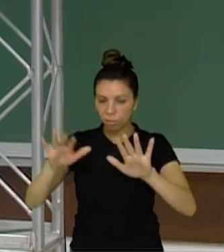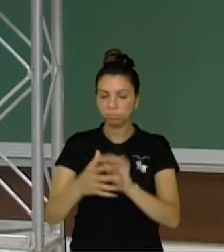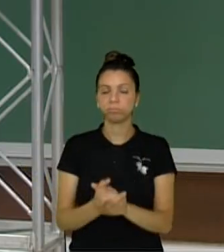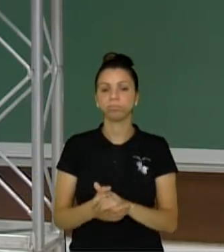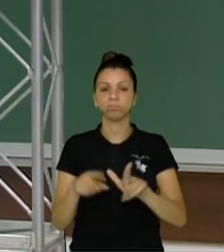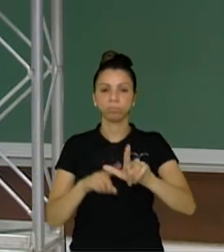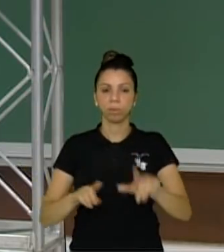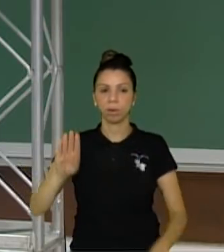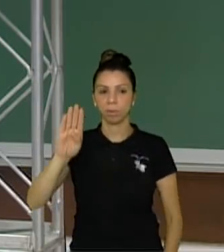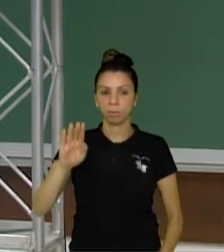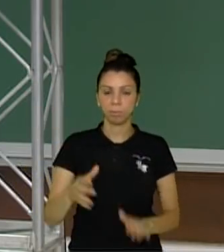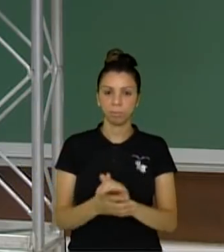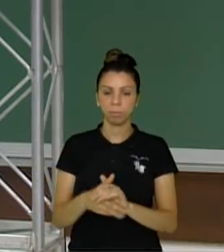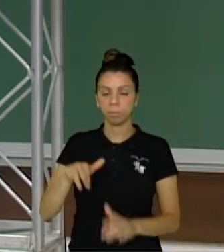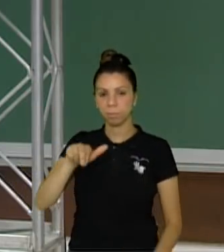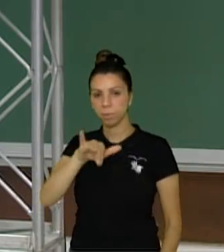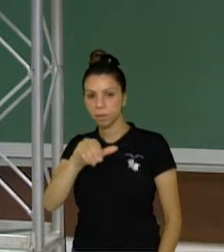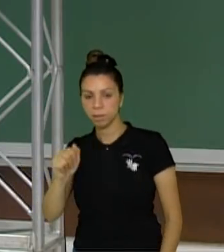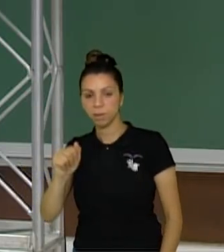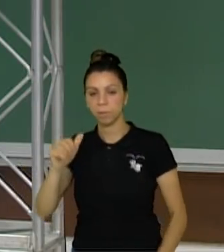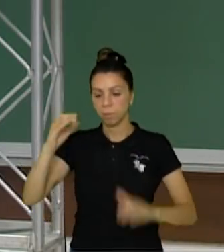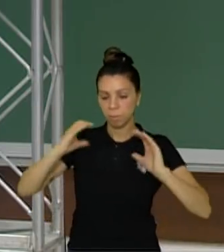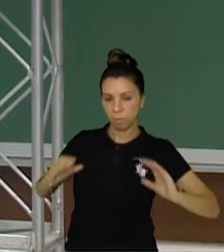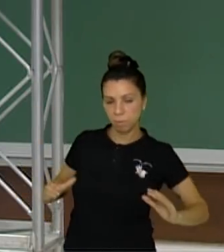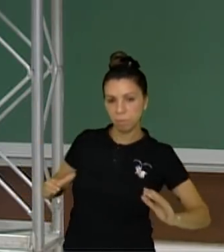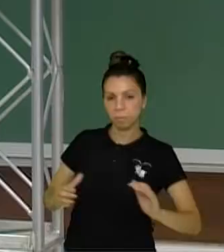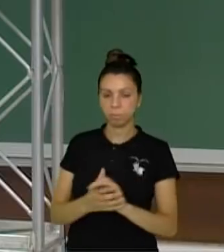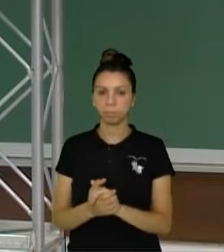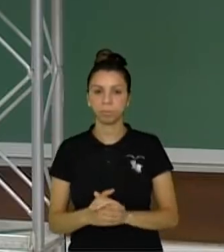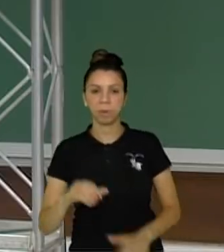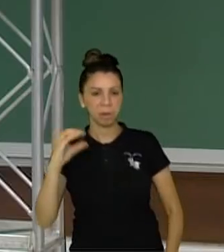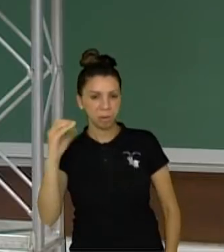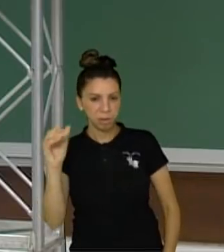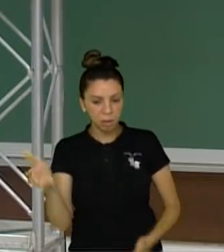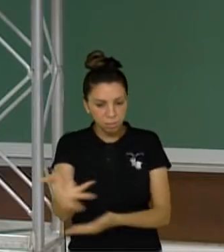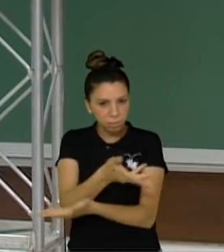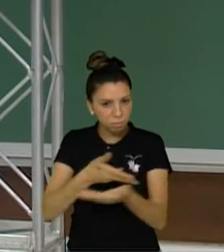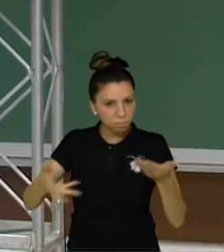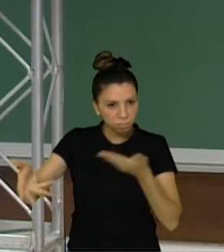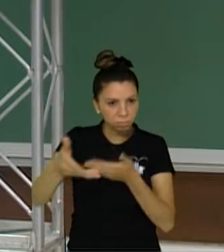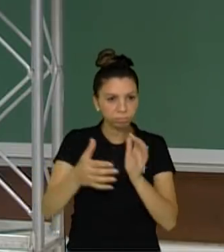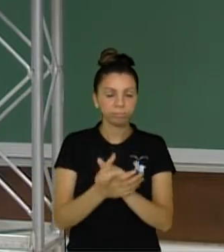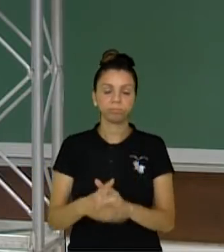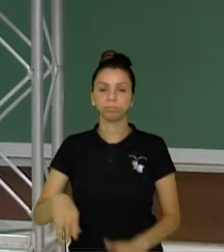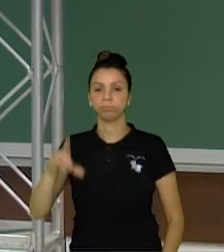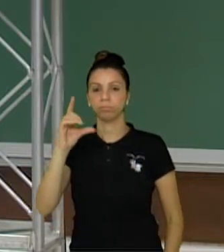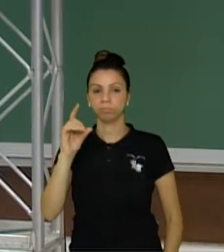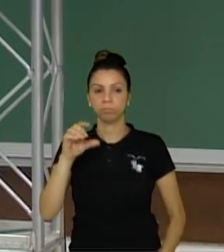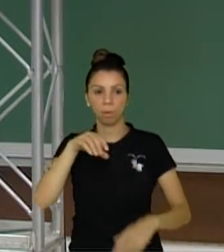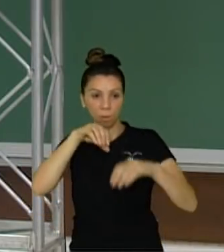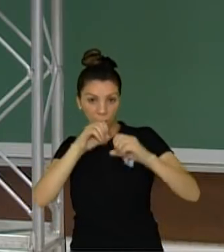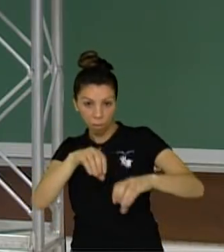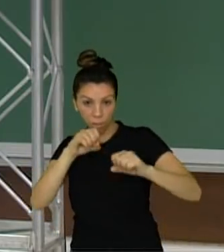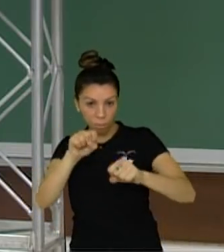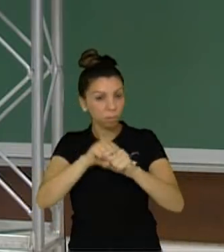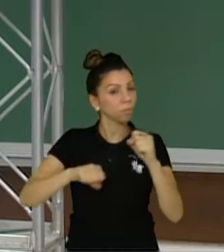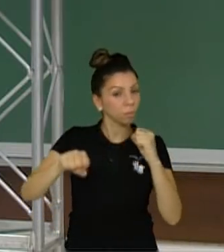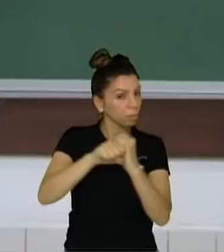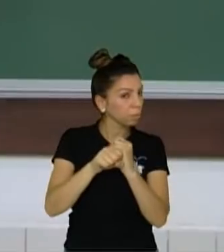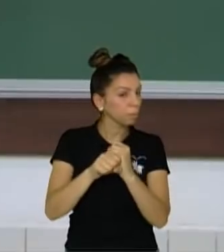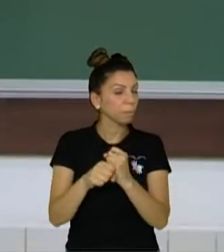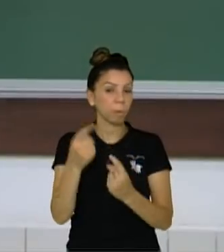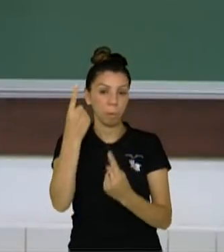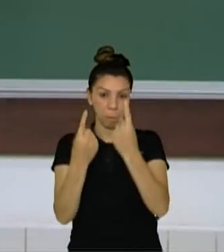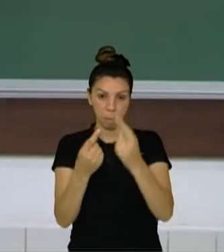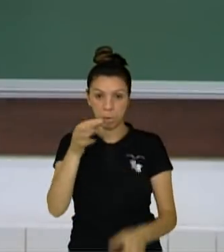B. Missão civilizadora. C. Ciência compartilhada. Ou D. Educação social.